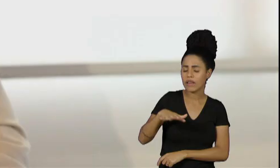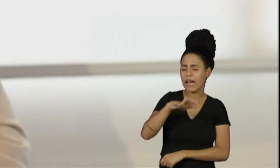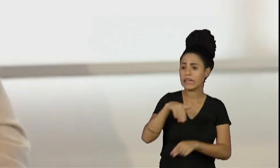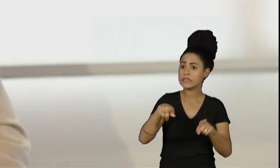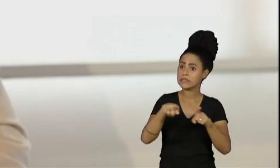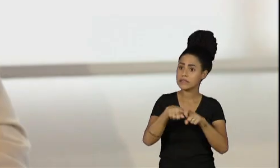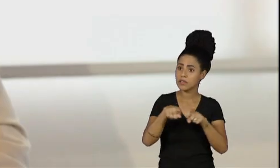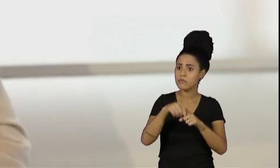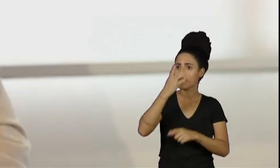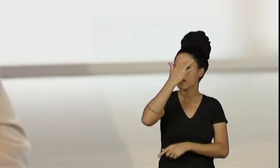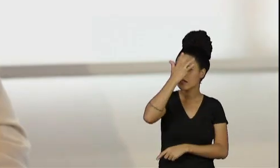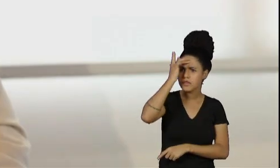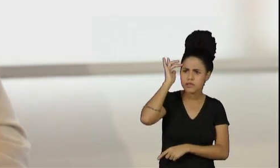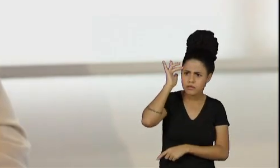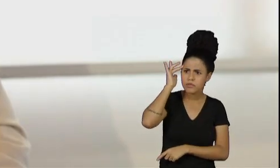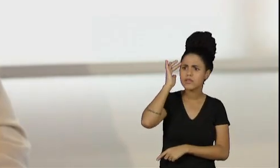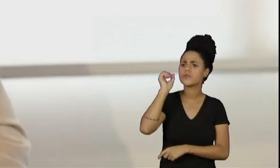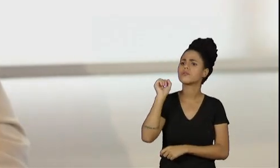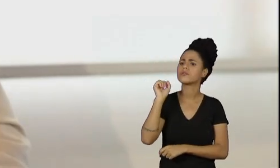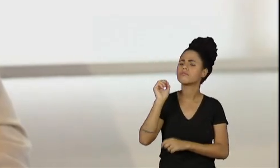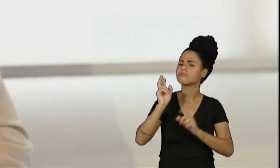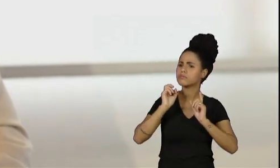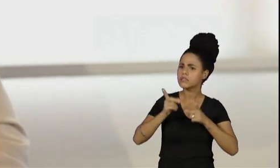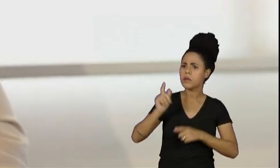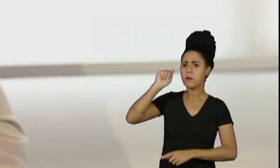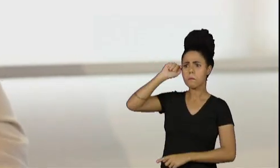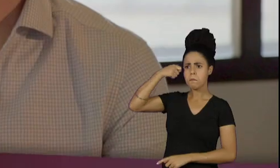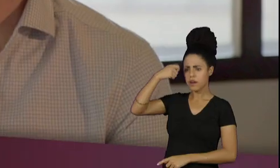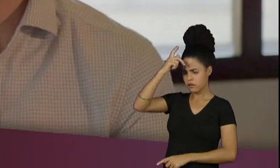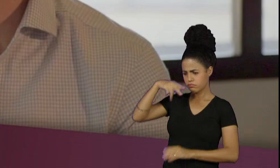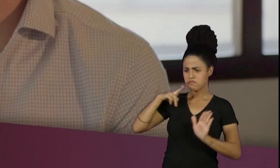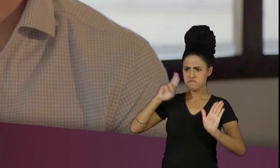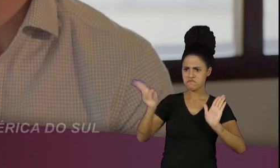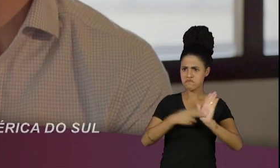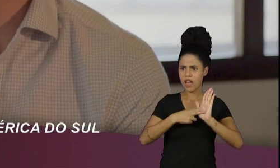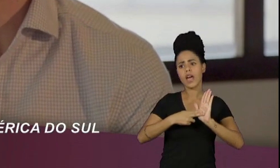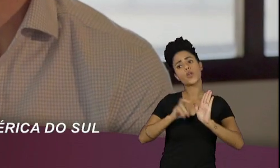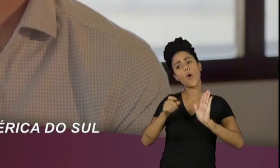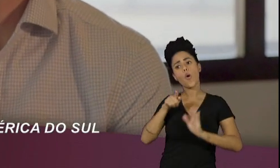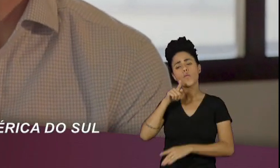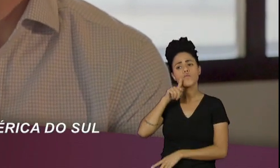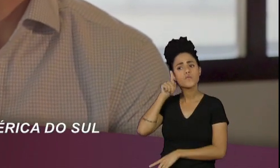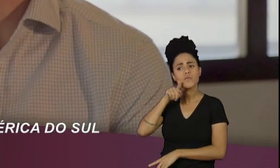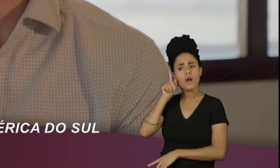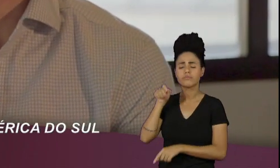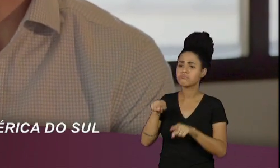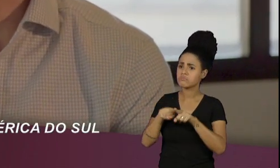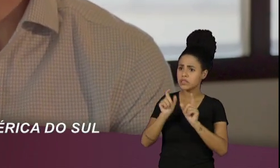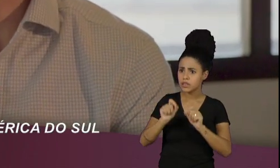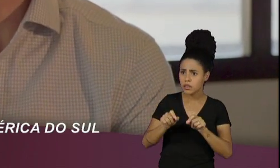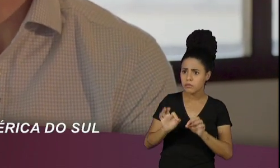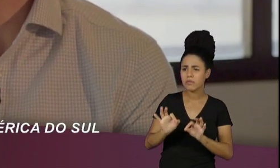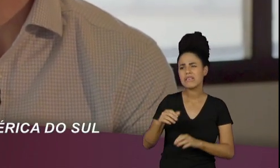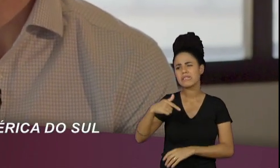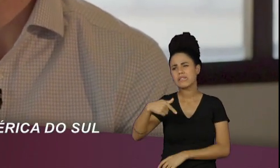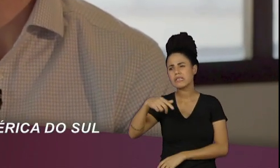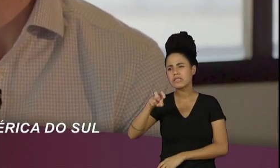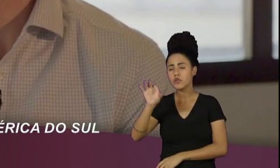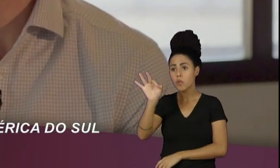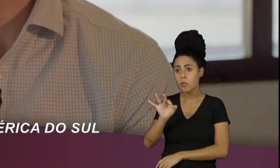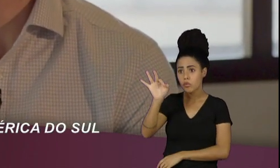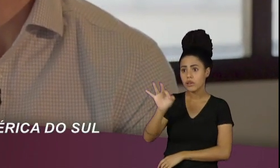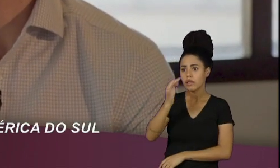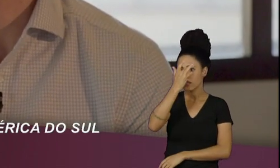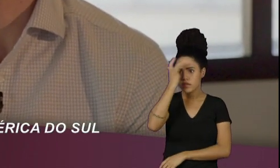população pessoas autodeclaradas pretos ou pardos, né, ou pardas, 65%